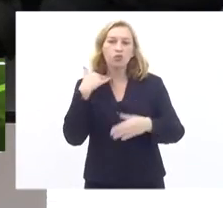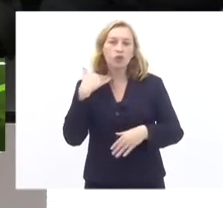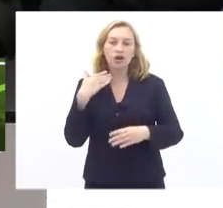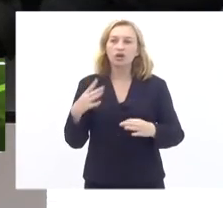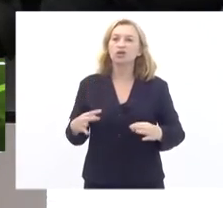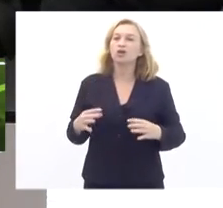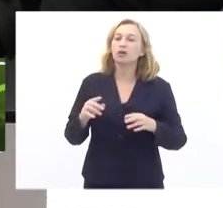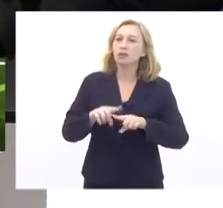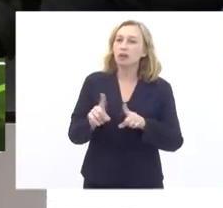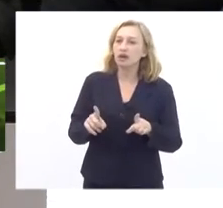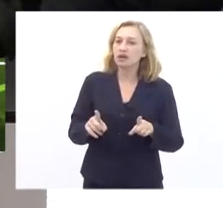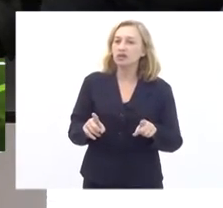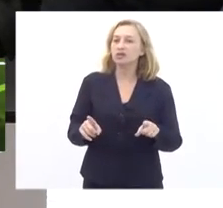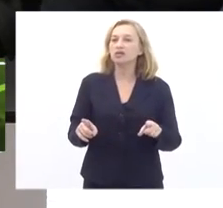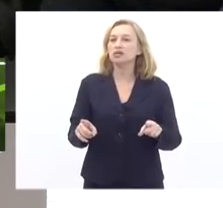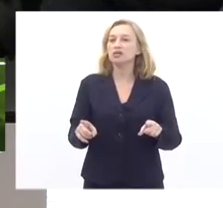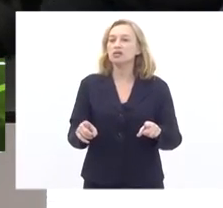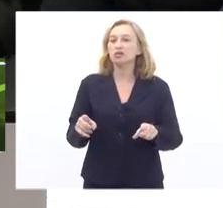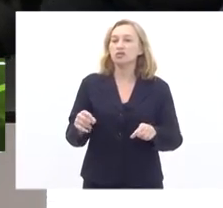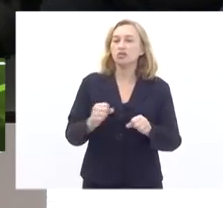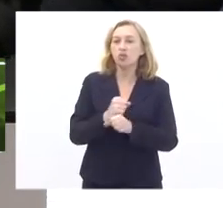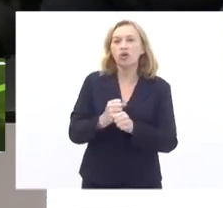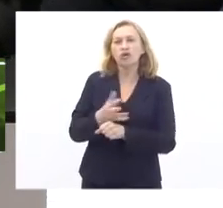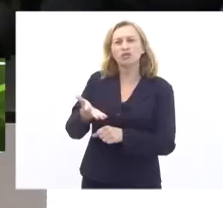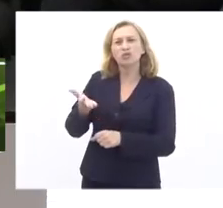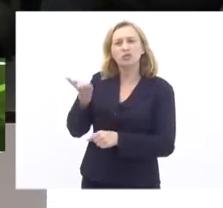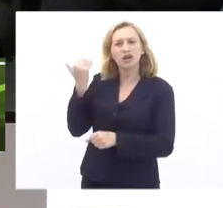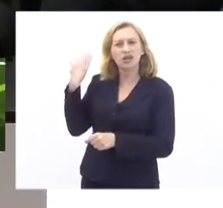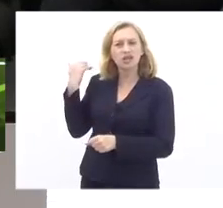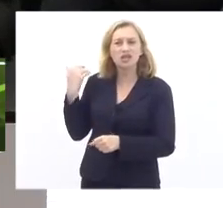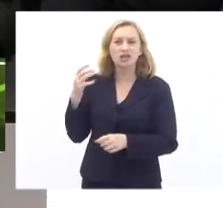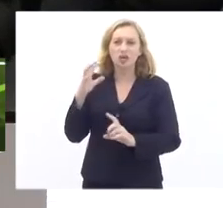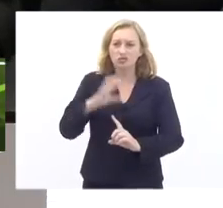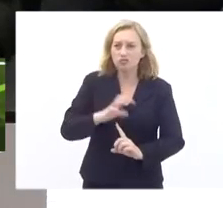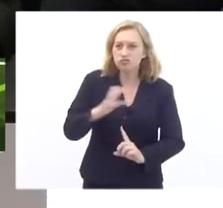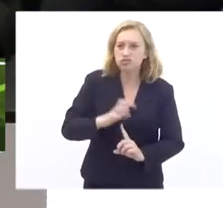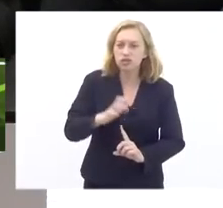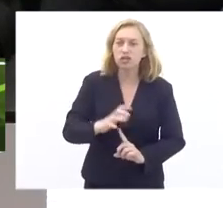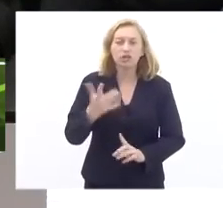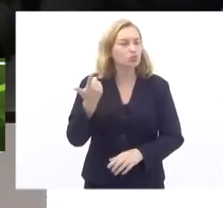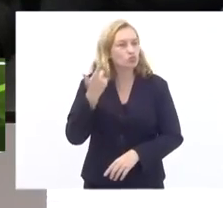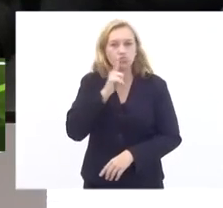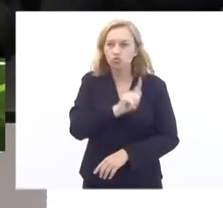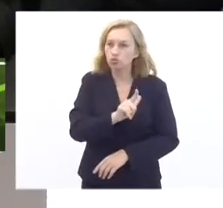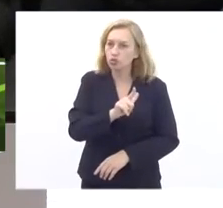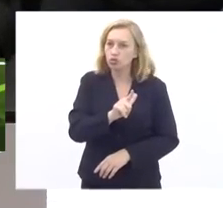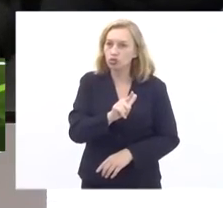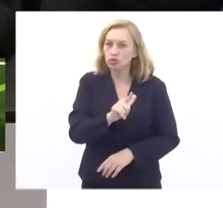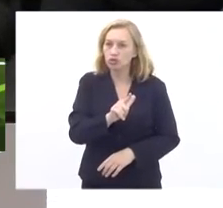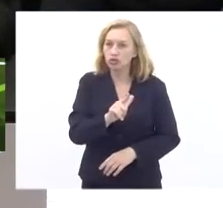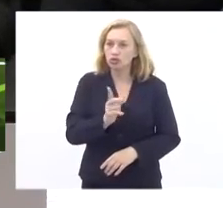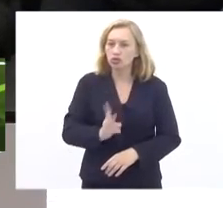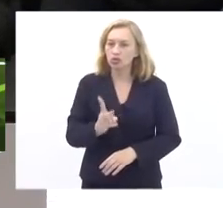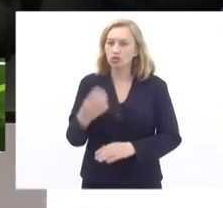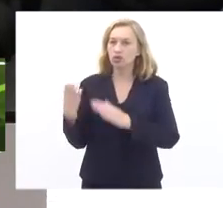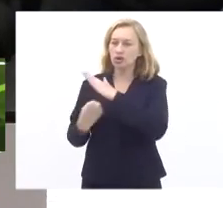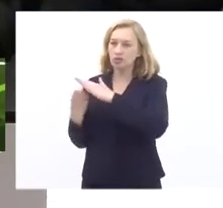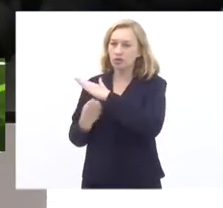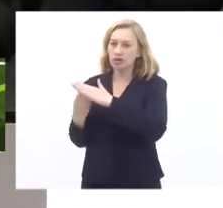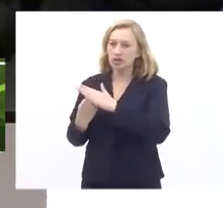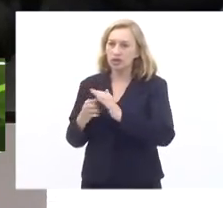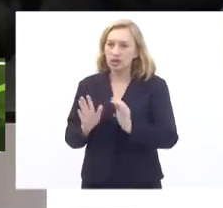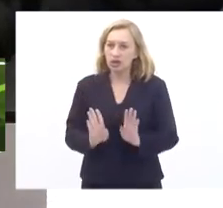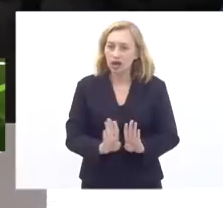ano passado, em vista da pressão, nós não conseguiríamos manter a empresa funcionando.